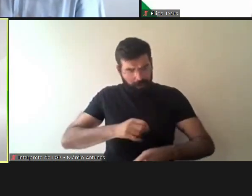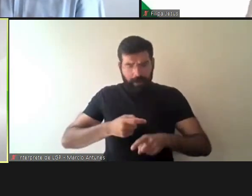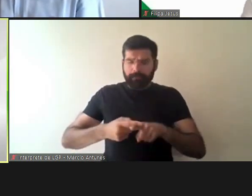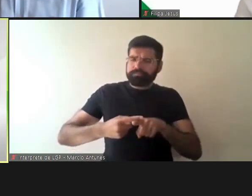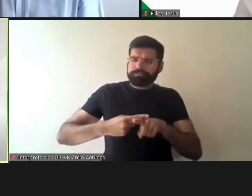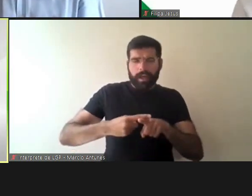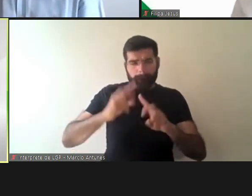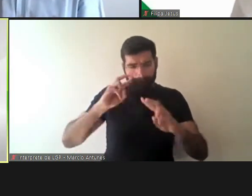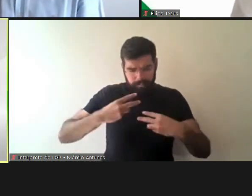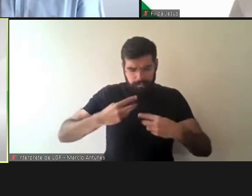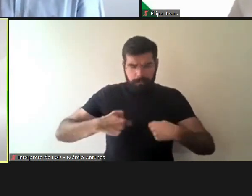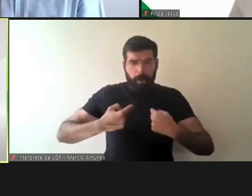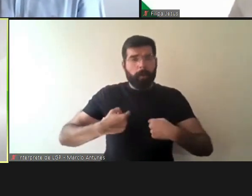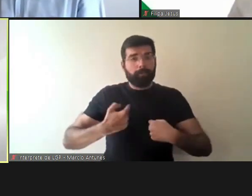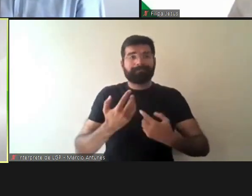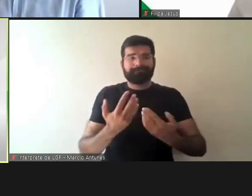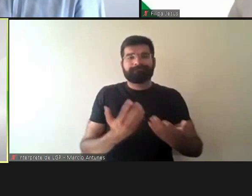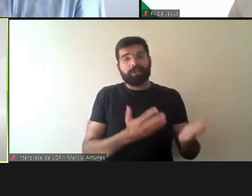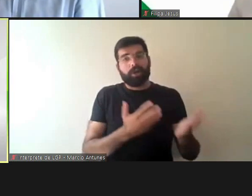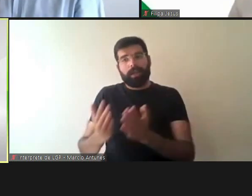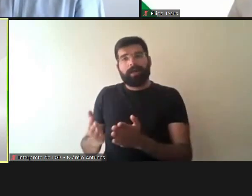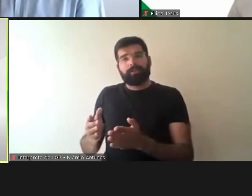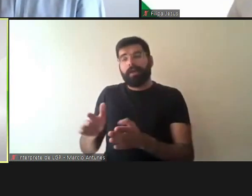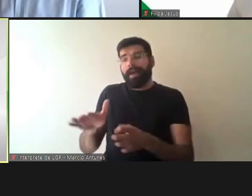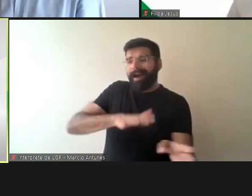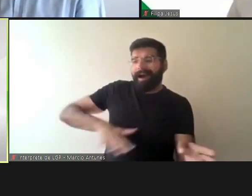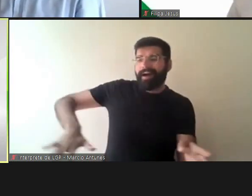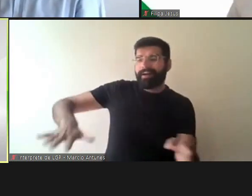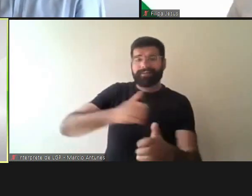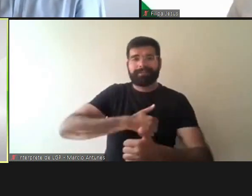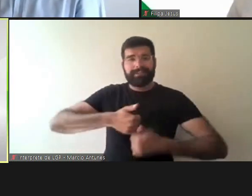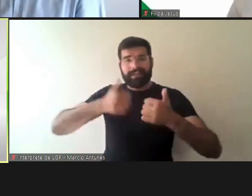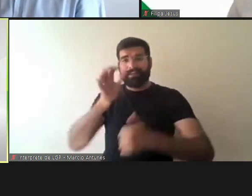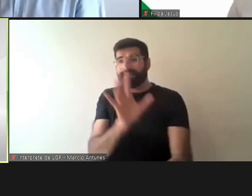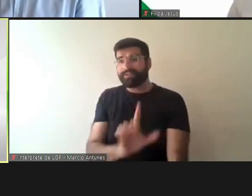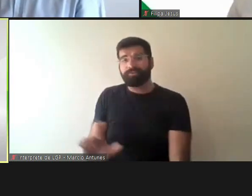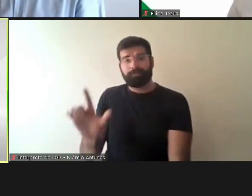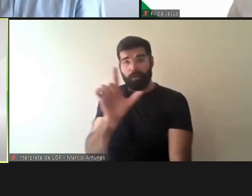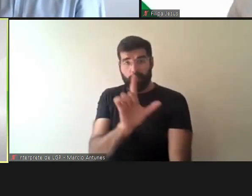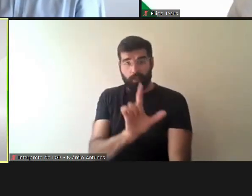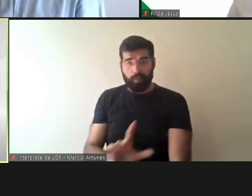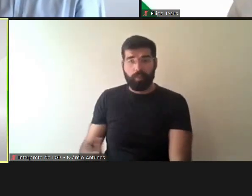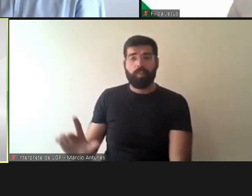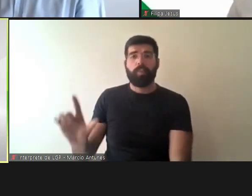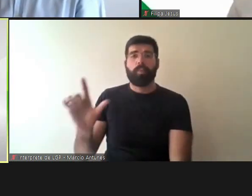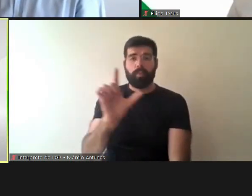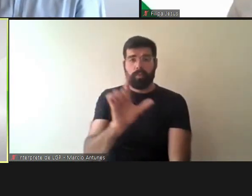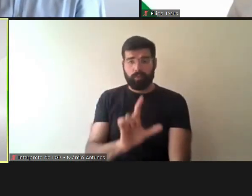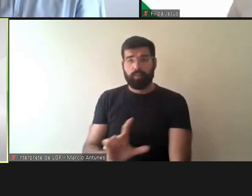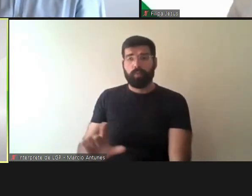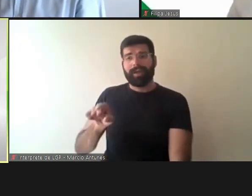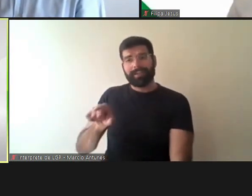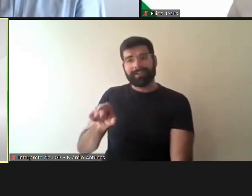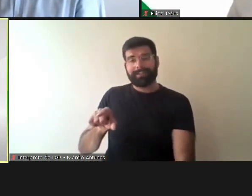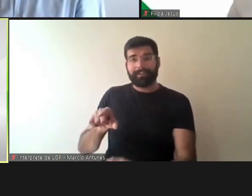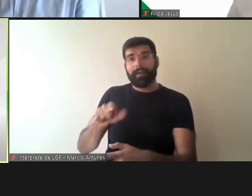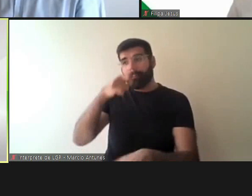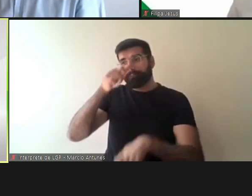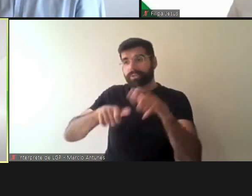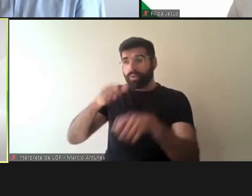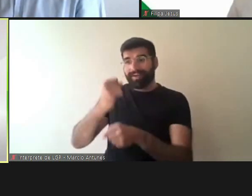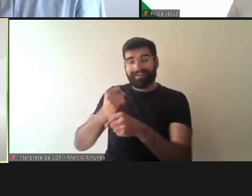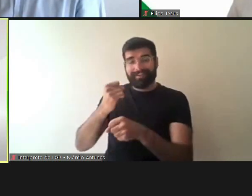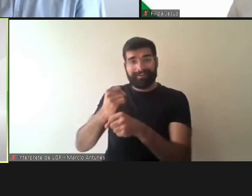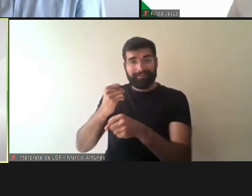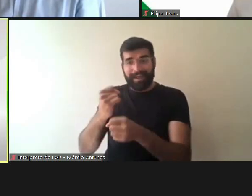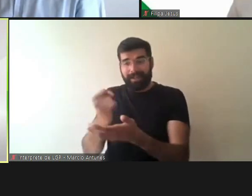vivemos, sobretudo na área metropolitana de Lisboa, um universo de funcionários